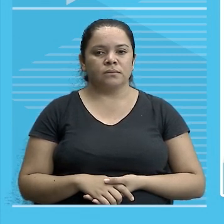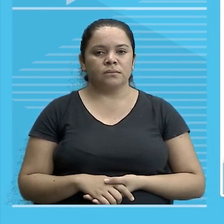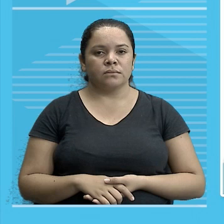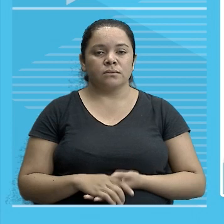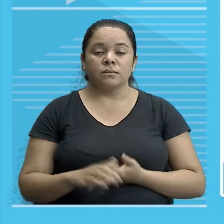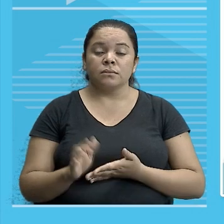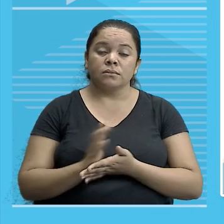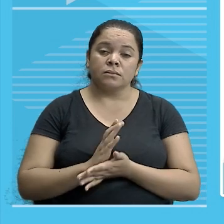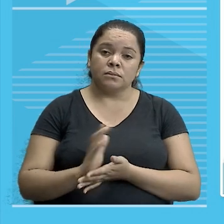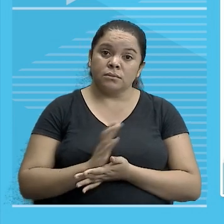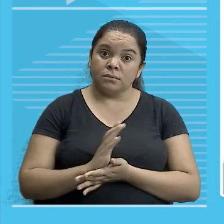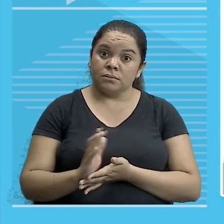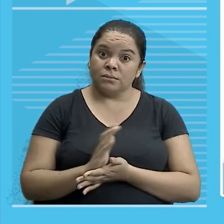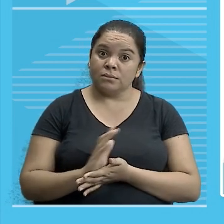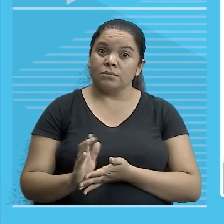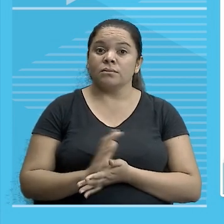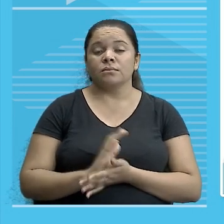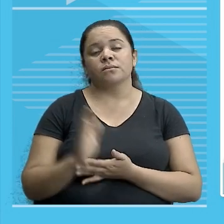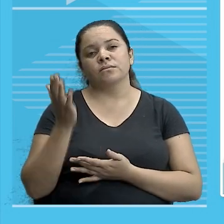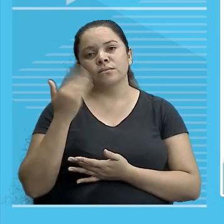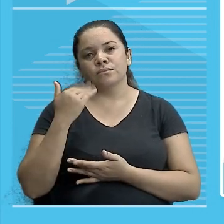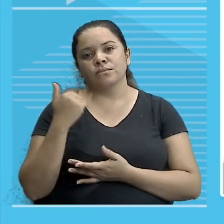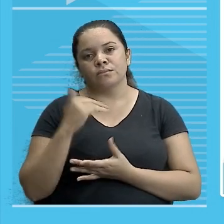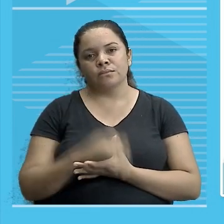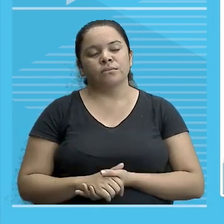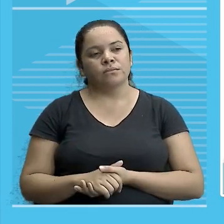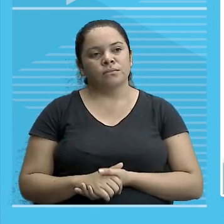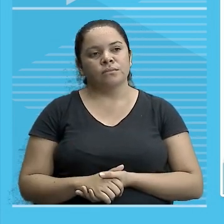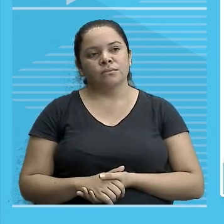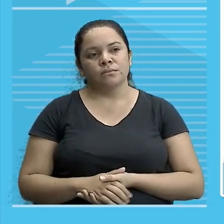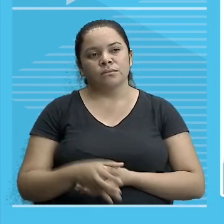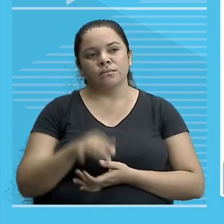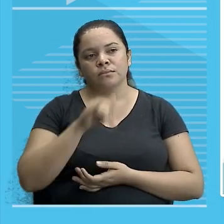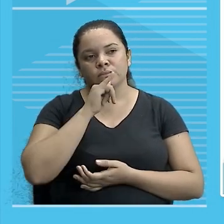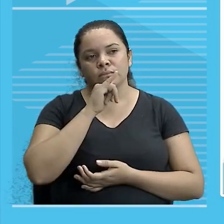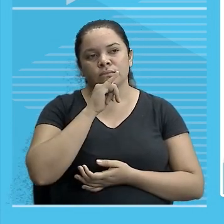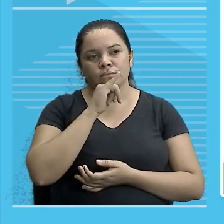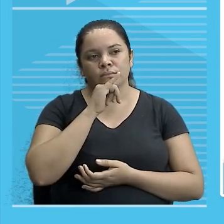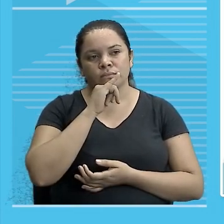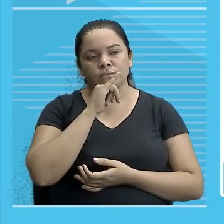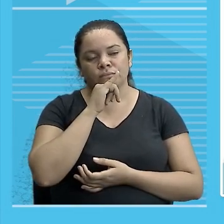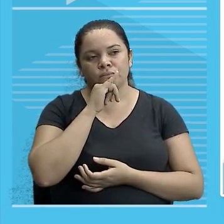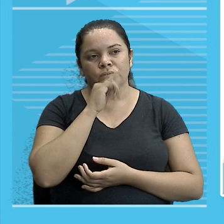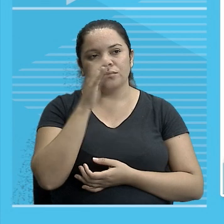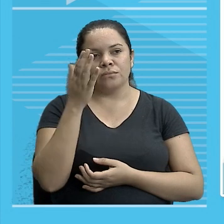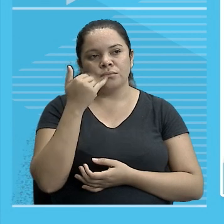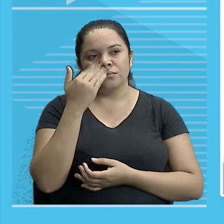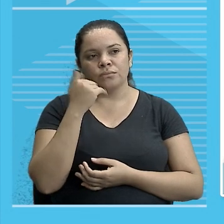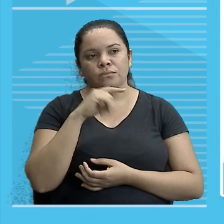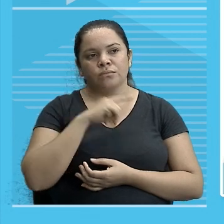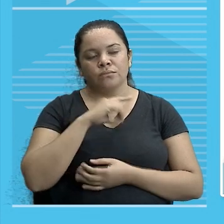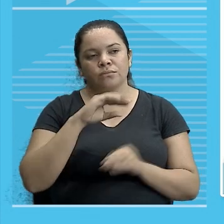alimentos. Aqueles alimentos que apresentam como substância amido.